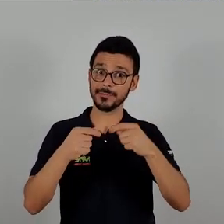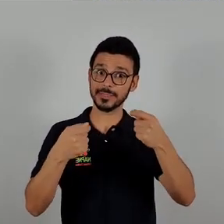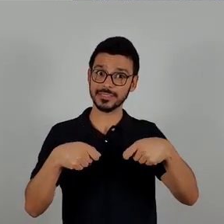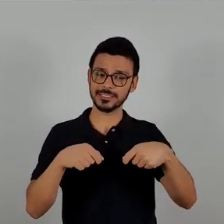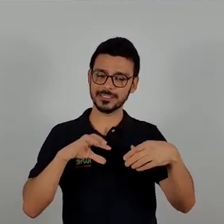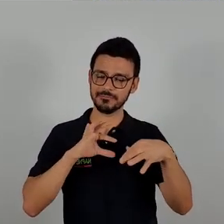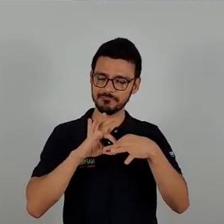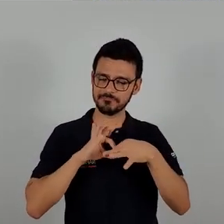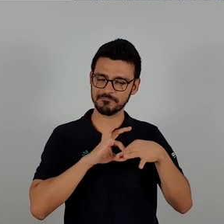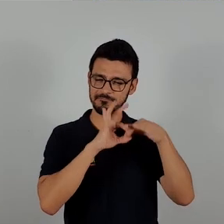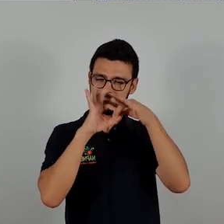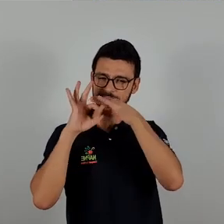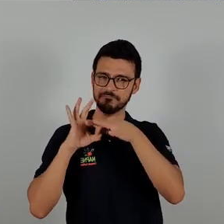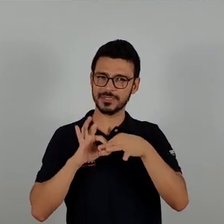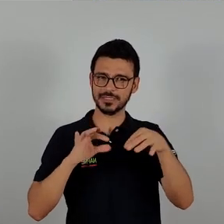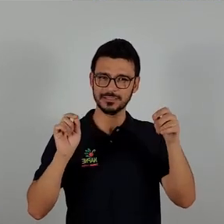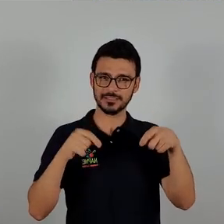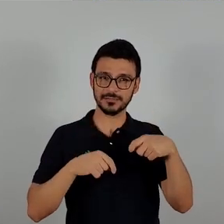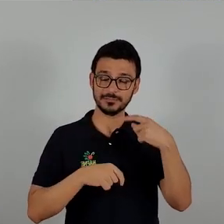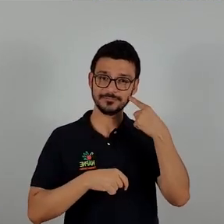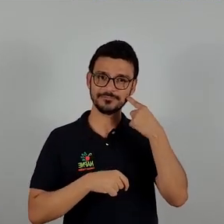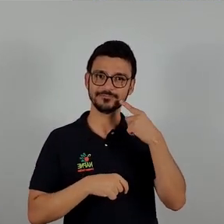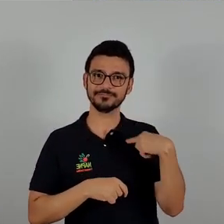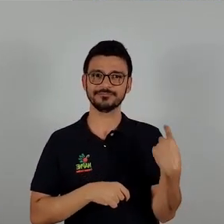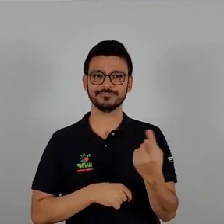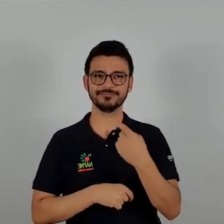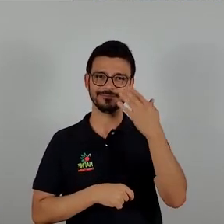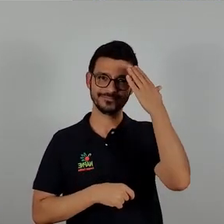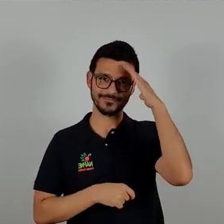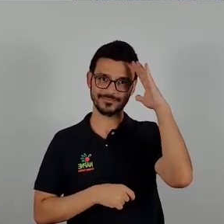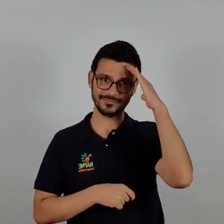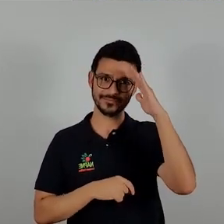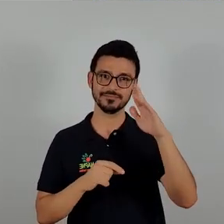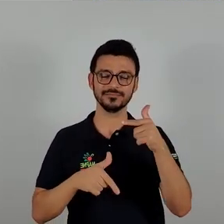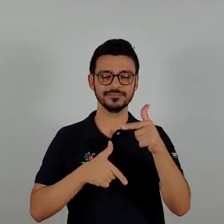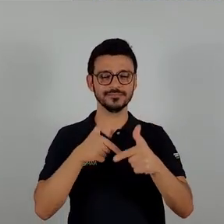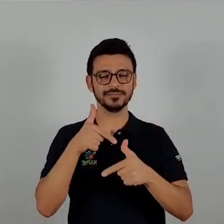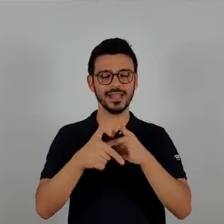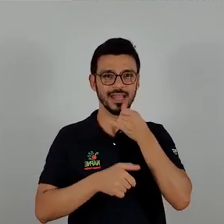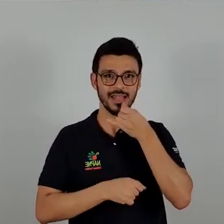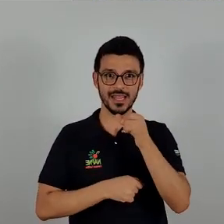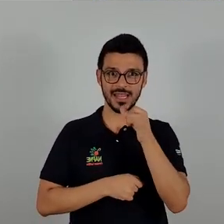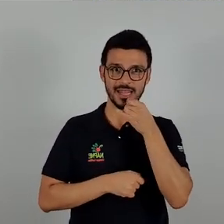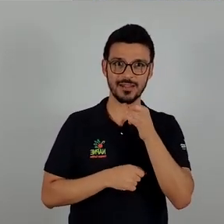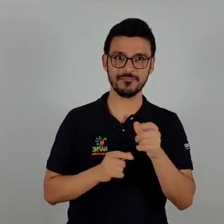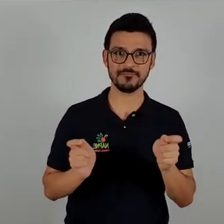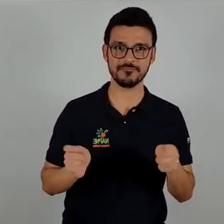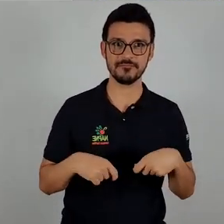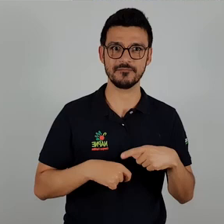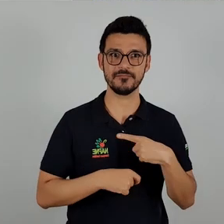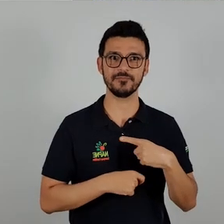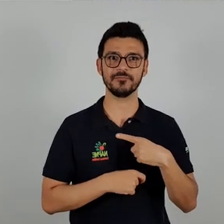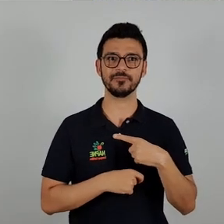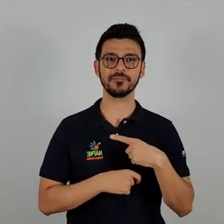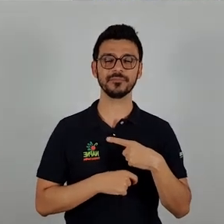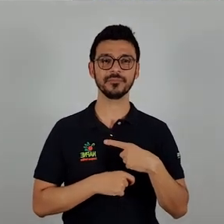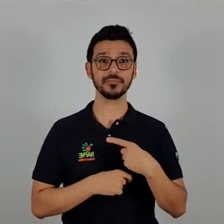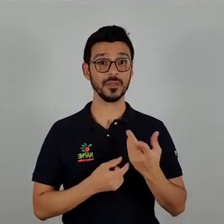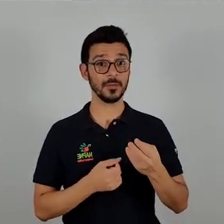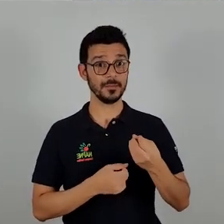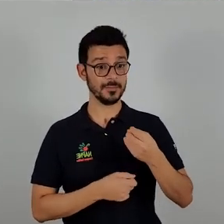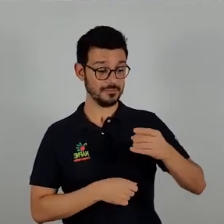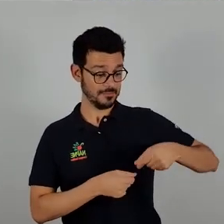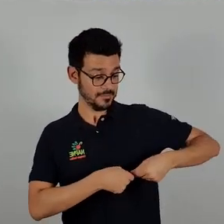Vocês entenderam? Corrigindo essa raiva. Quando a gente começa o tratamento, essa pessoa pode chegar e dizer pra gente, olha, melhorei muito, voltei a falar com a minha mãe.